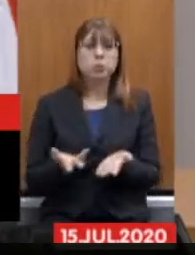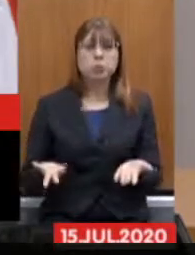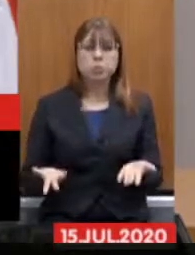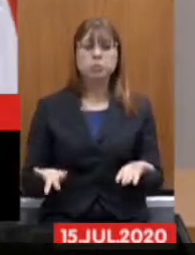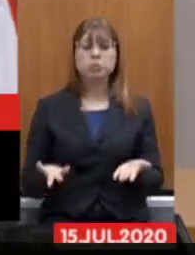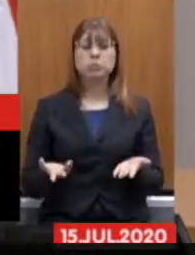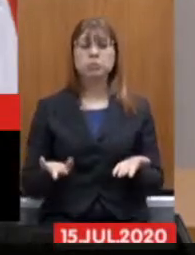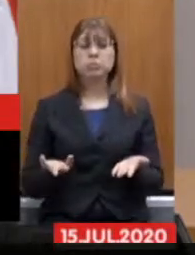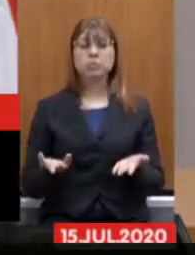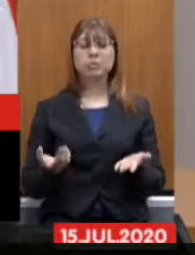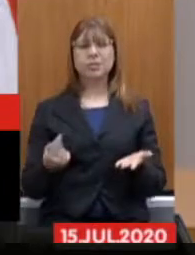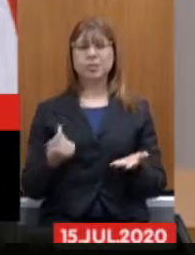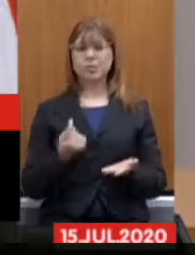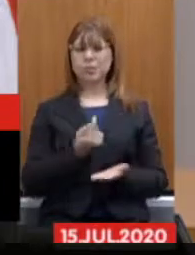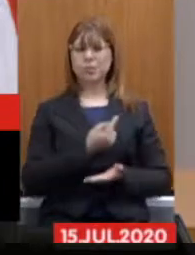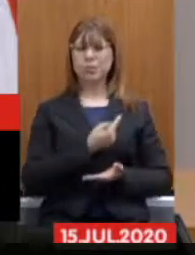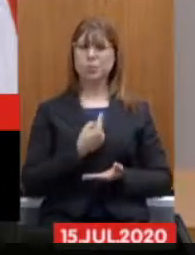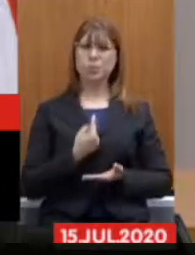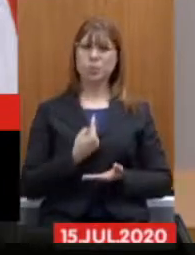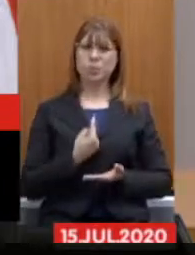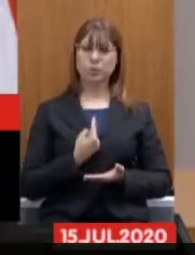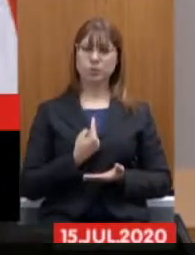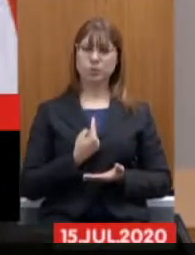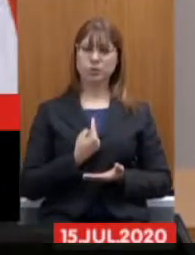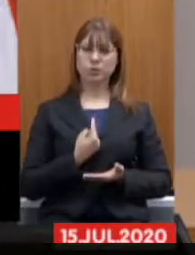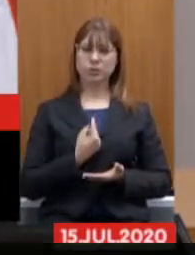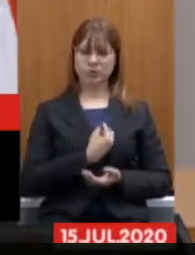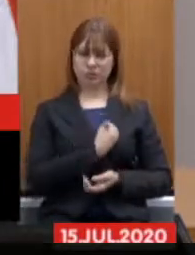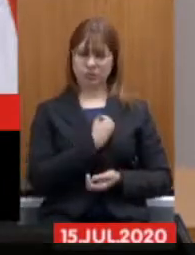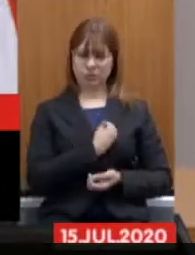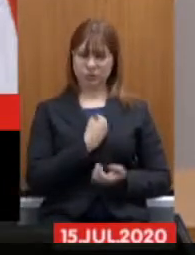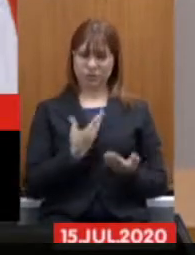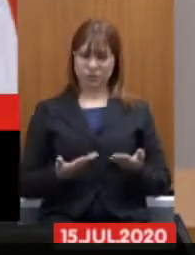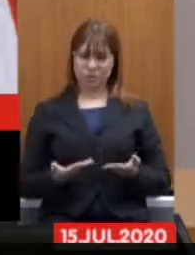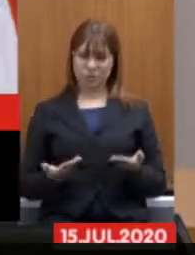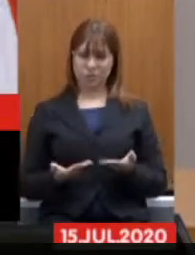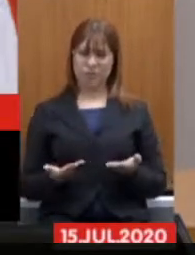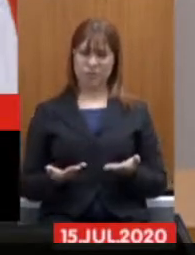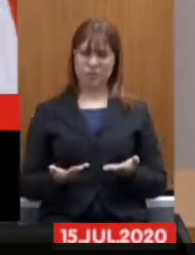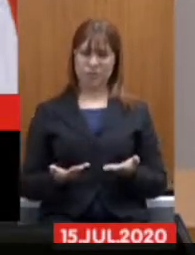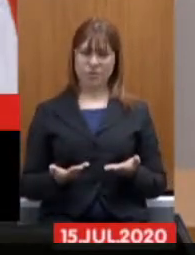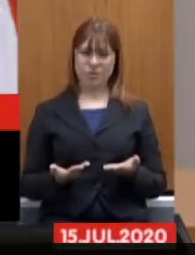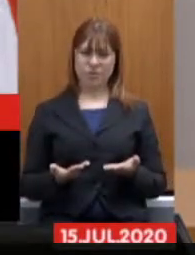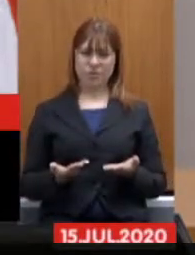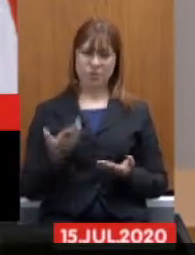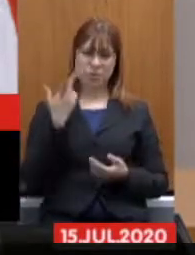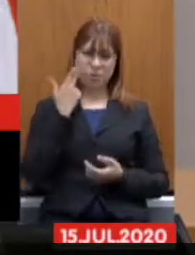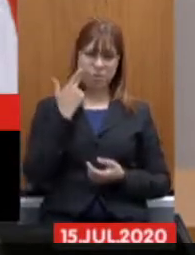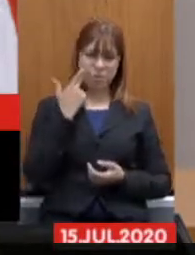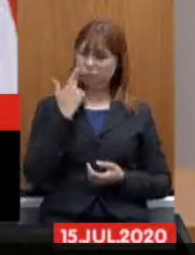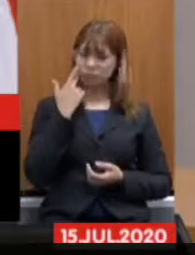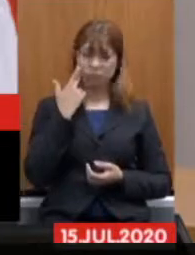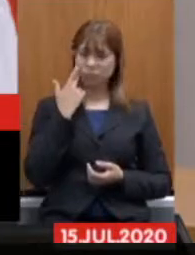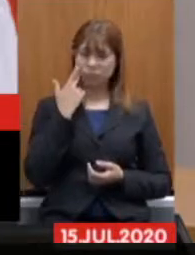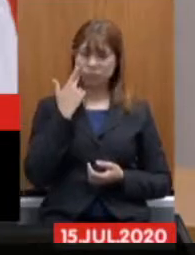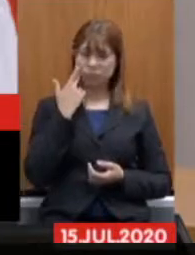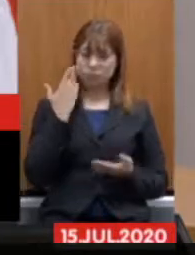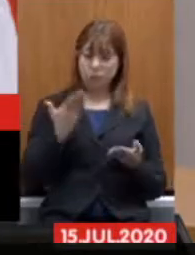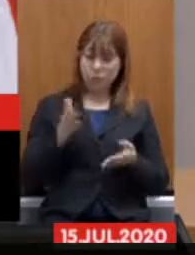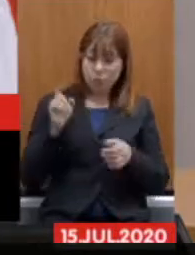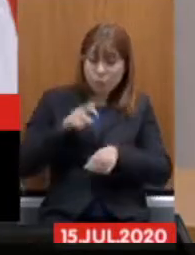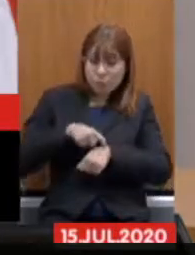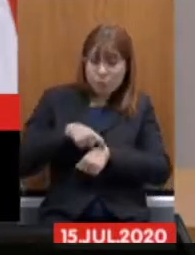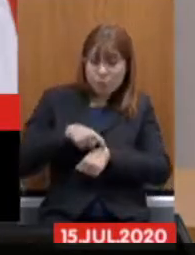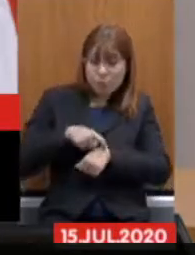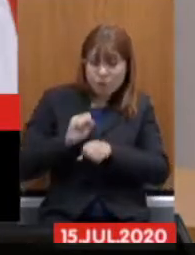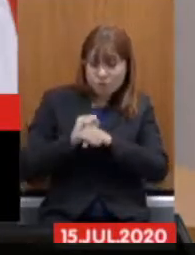e nós não estamos vivendo uma situação comum e nós